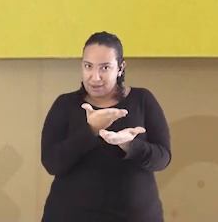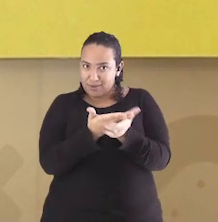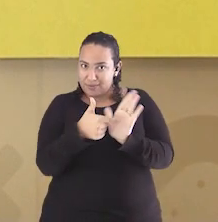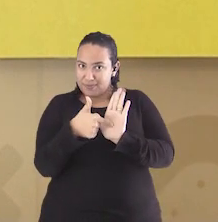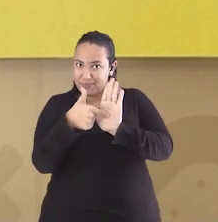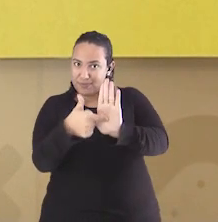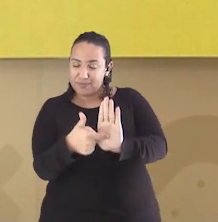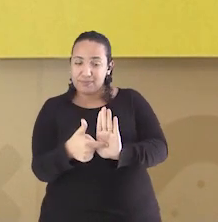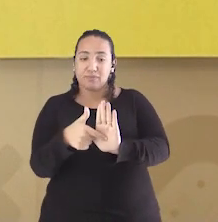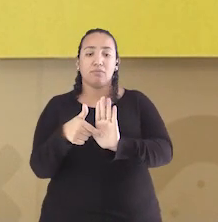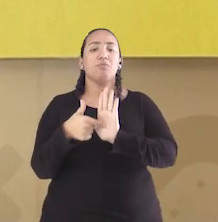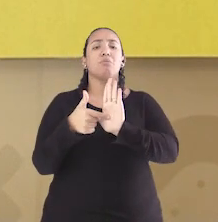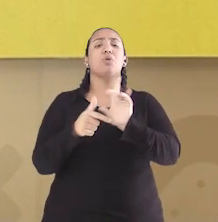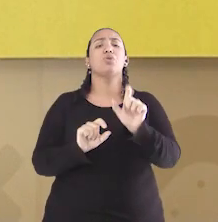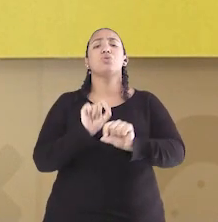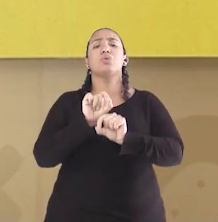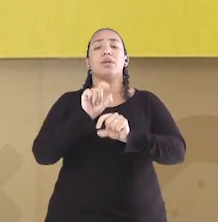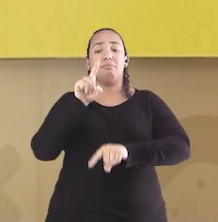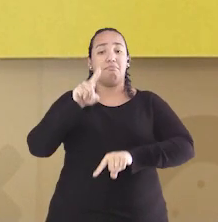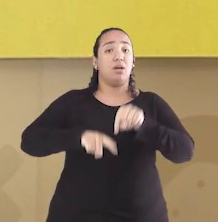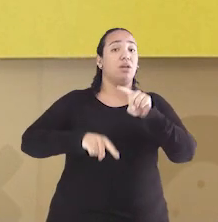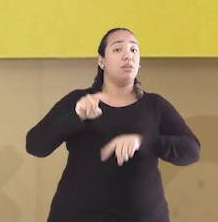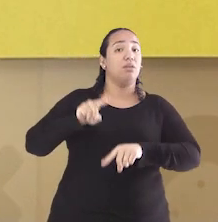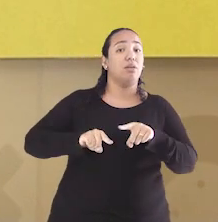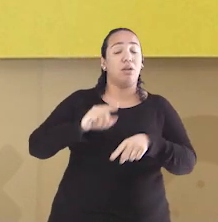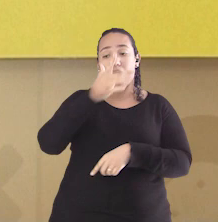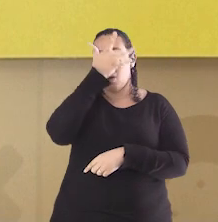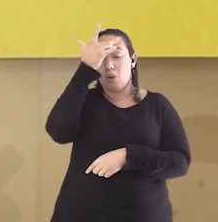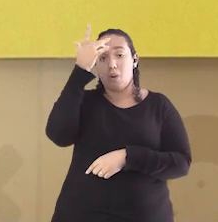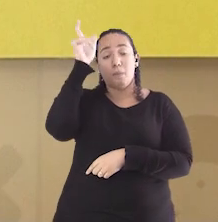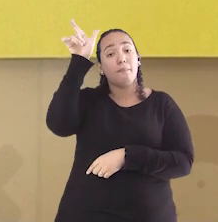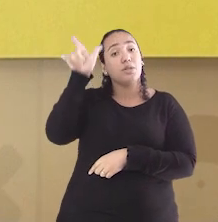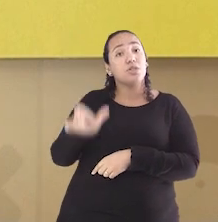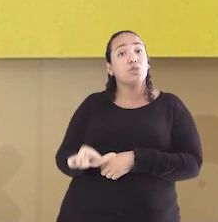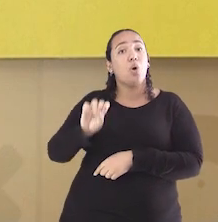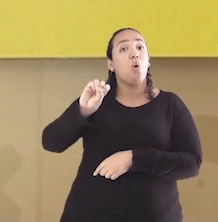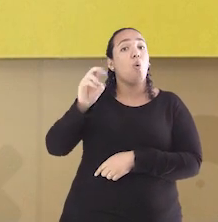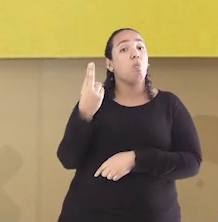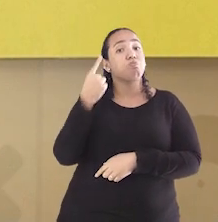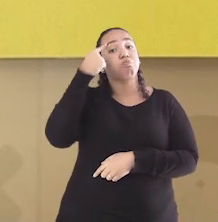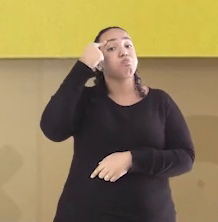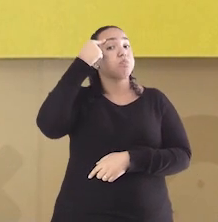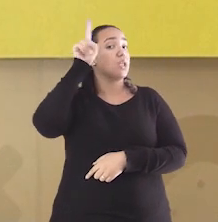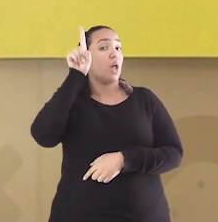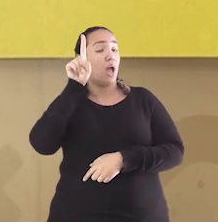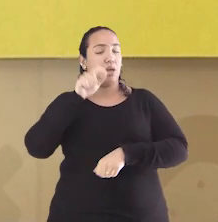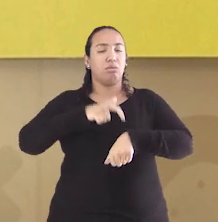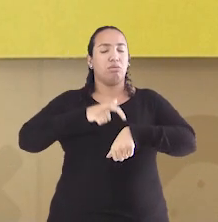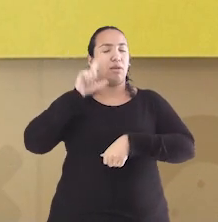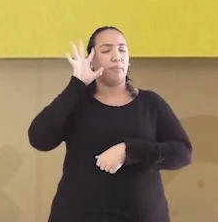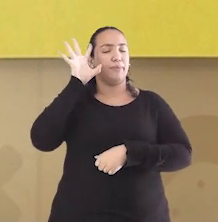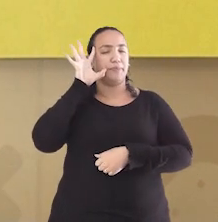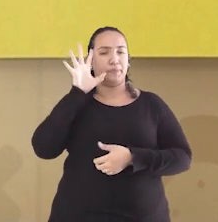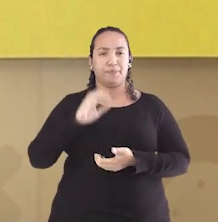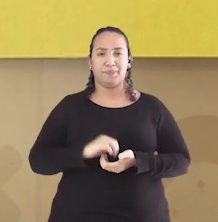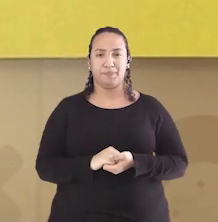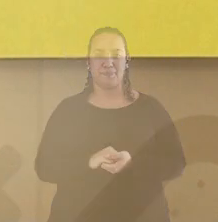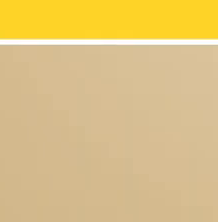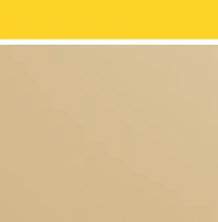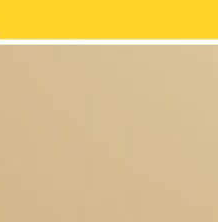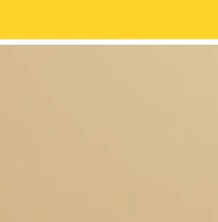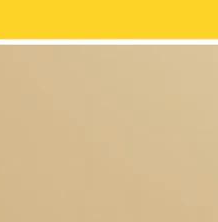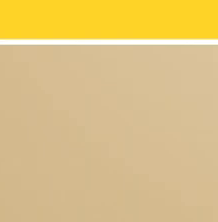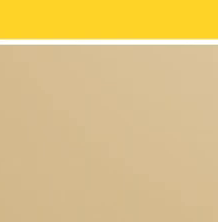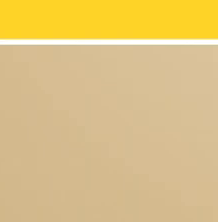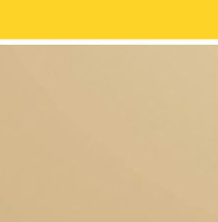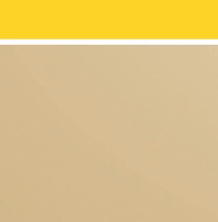aula, promove um produto, uma pessoa, uma ideia ou um serviço. Pensem um pouquinho.